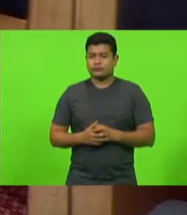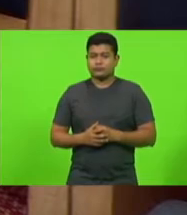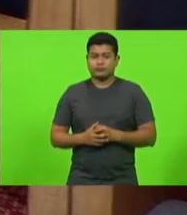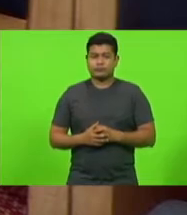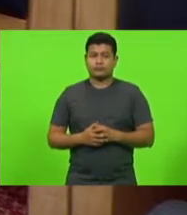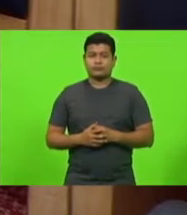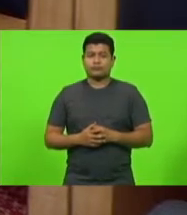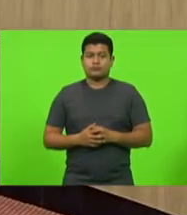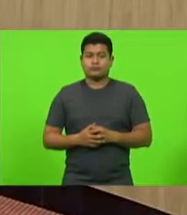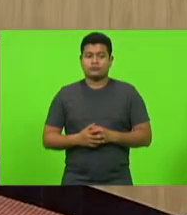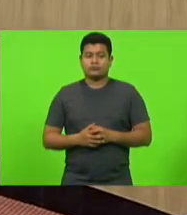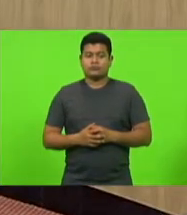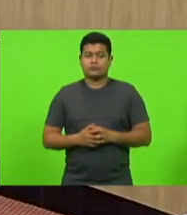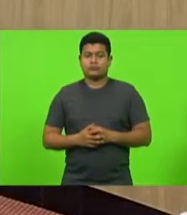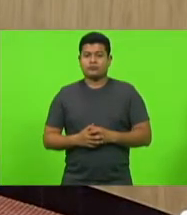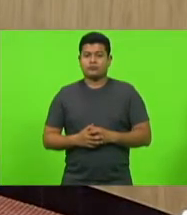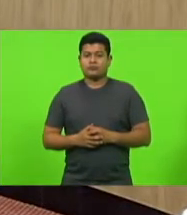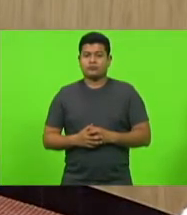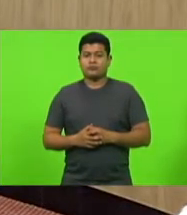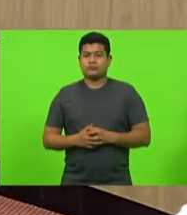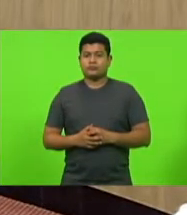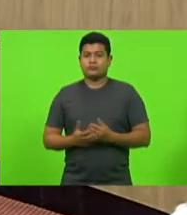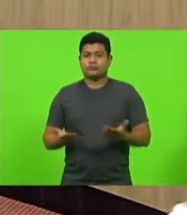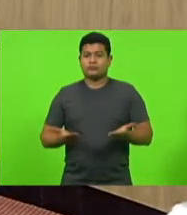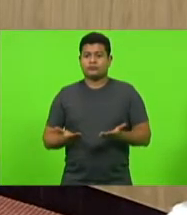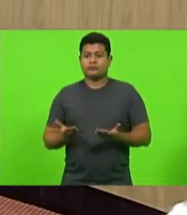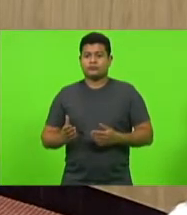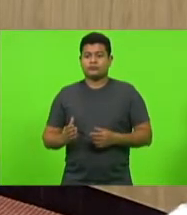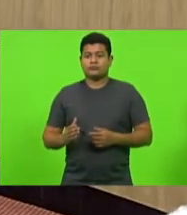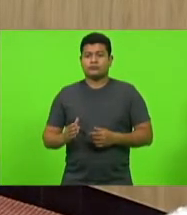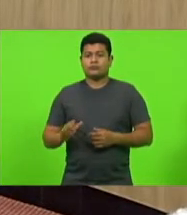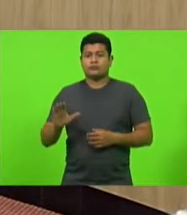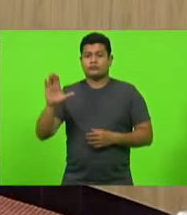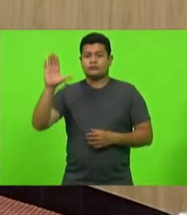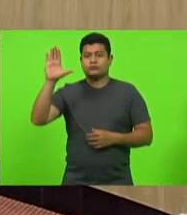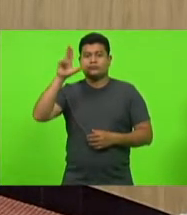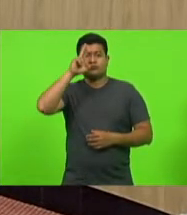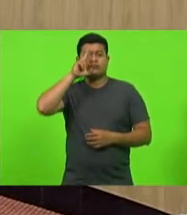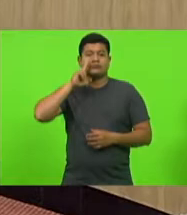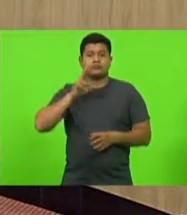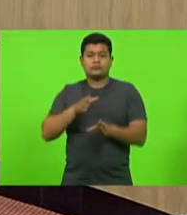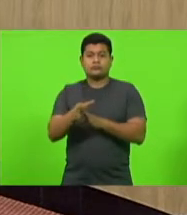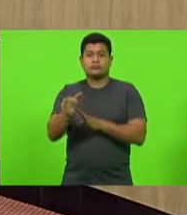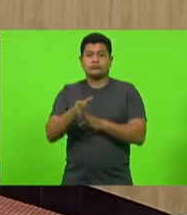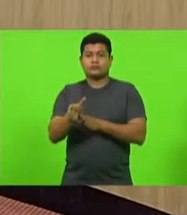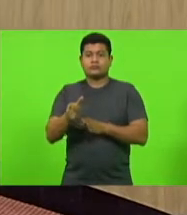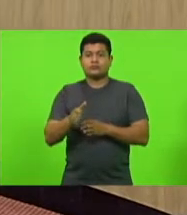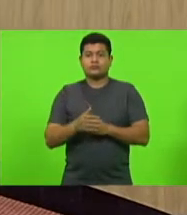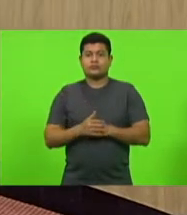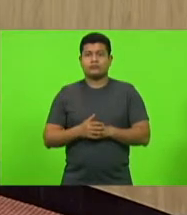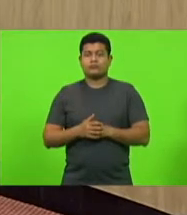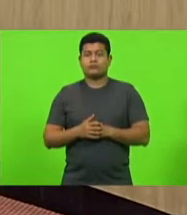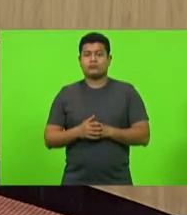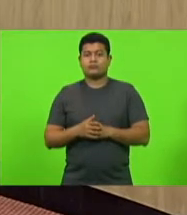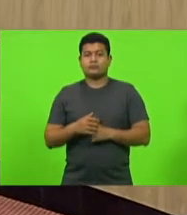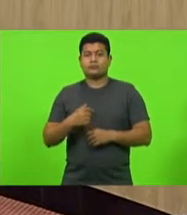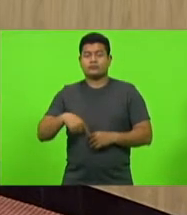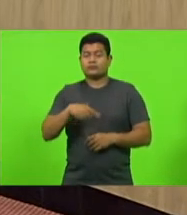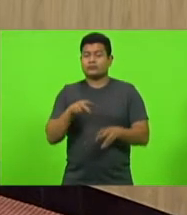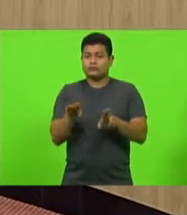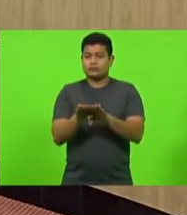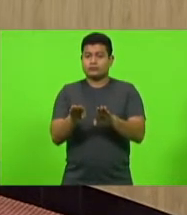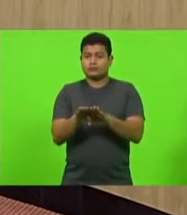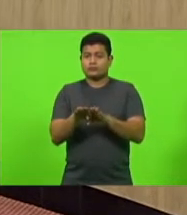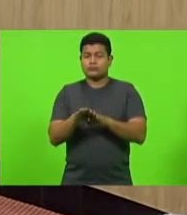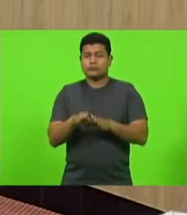presidente. Com a palavra o deputado Ivan Nats. Senhor presidente, encaminhamento de voto, deputado. Faço também encaminhamento de voto 1, mas